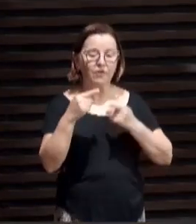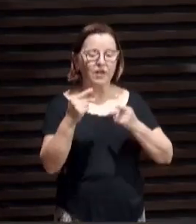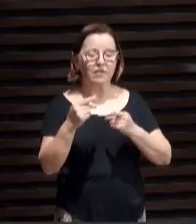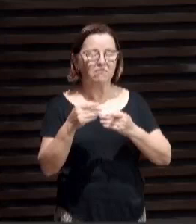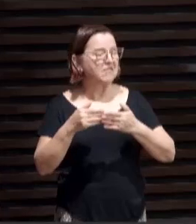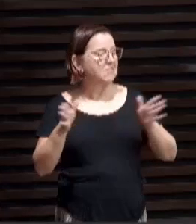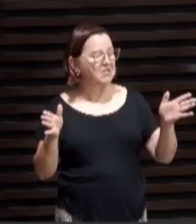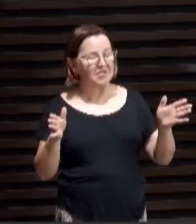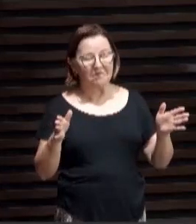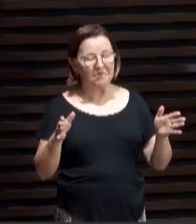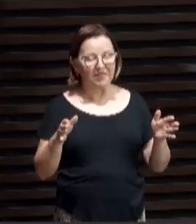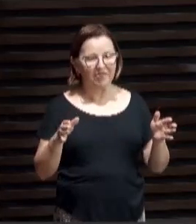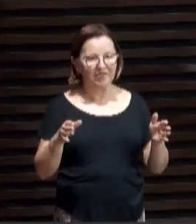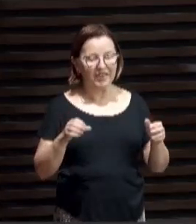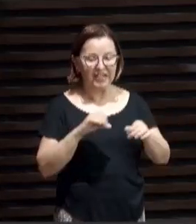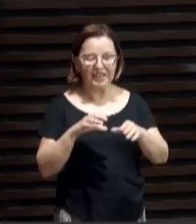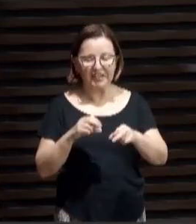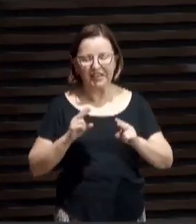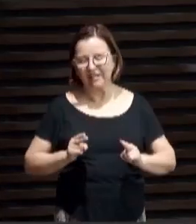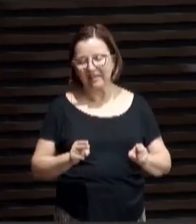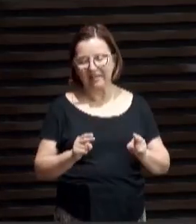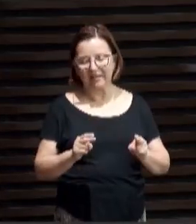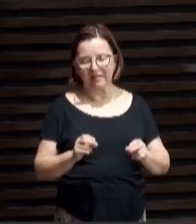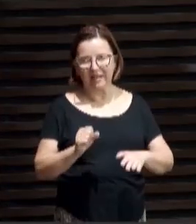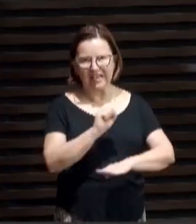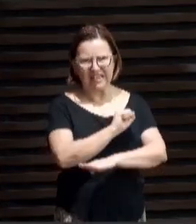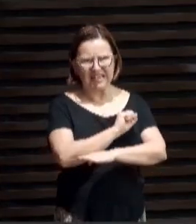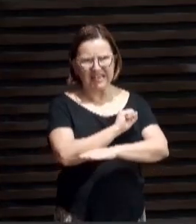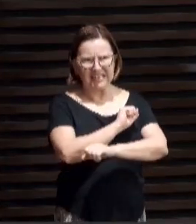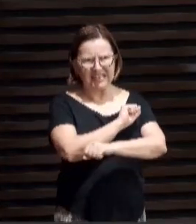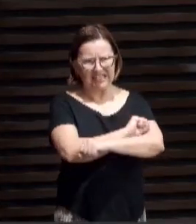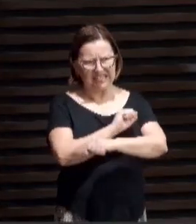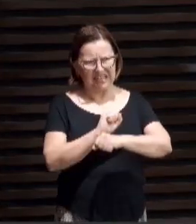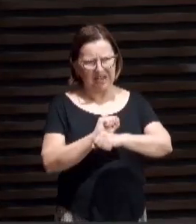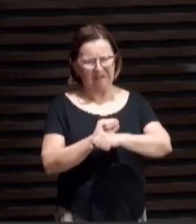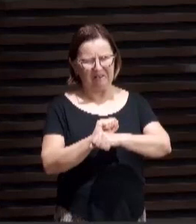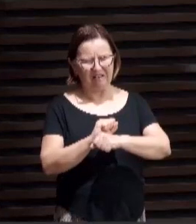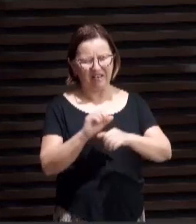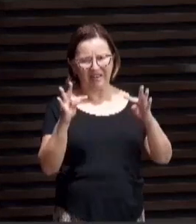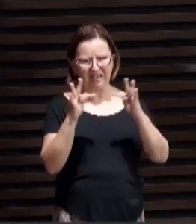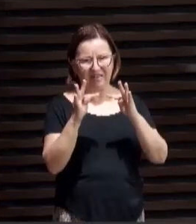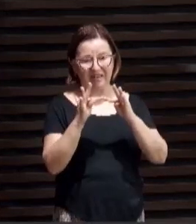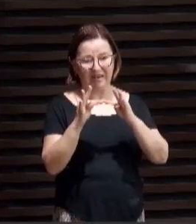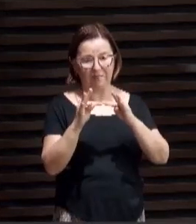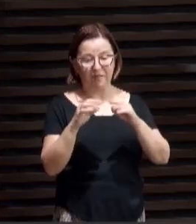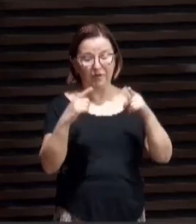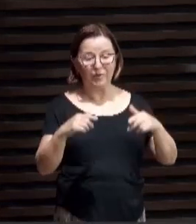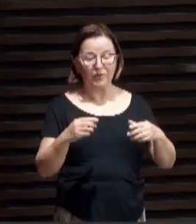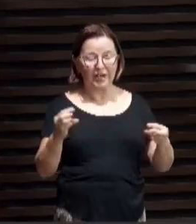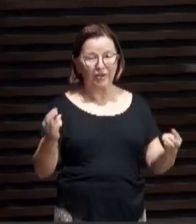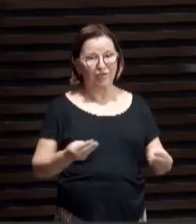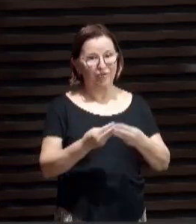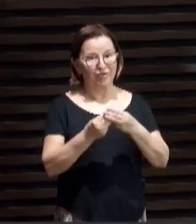ao mundo, ensinei continuamente tanto nas sinagogas como no templo, onde todos os judeus se reúnem, e